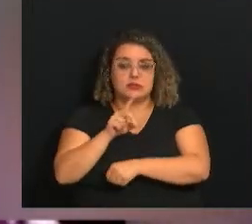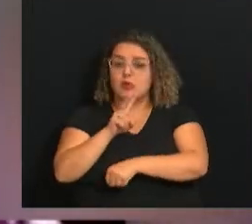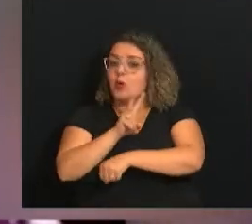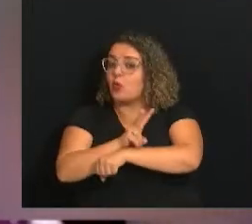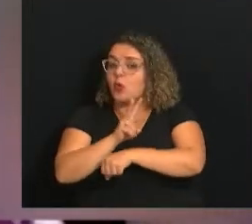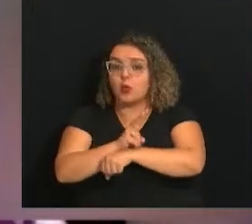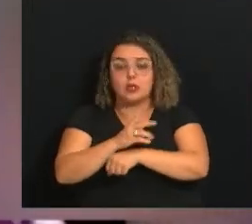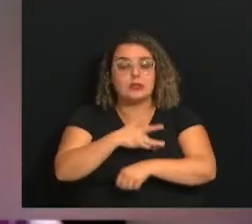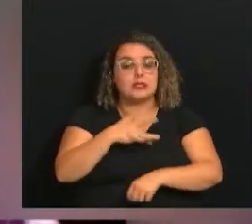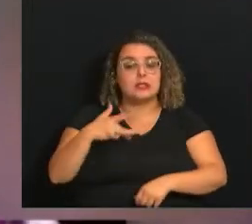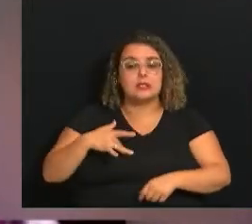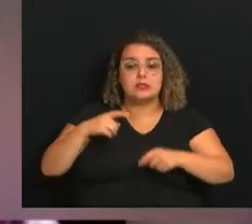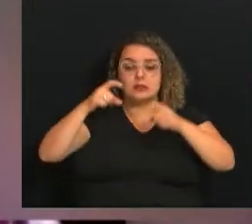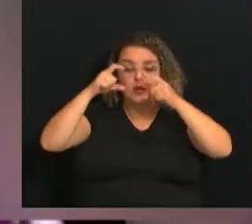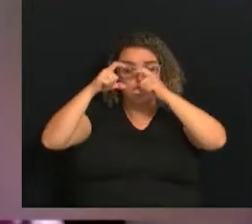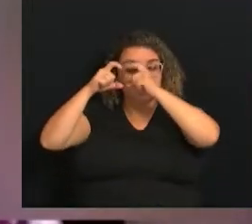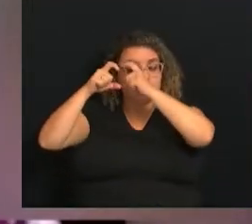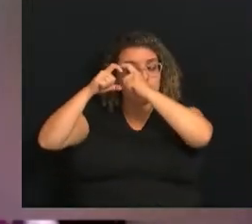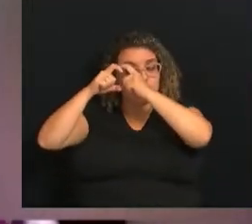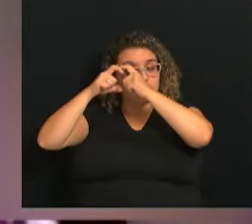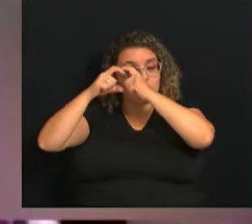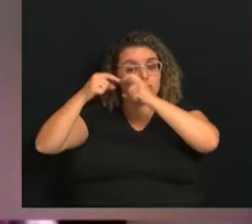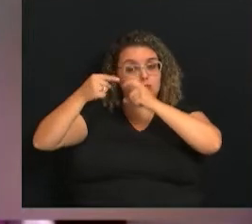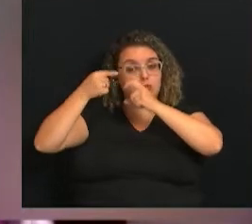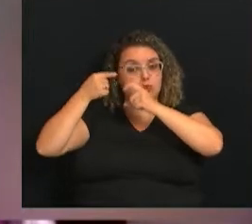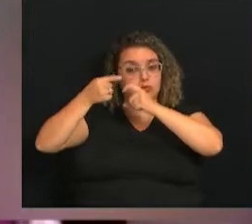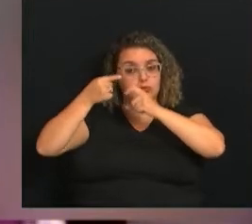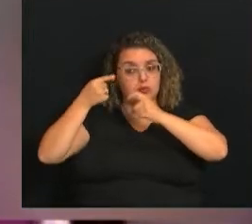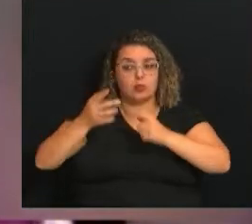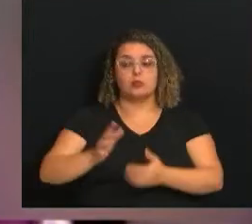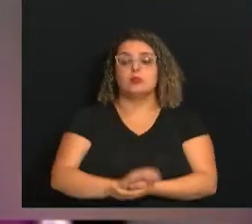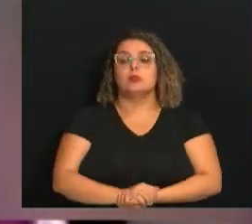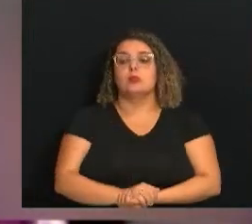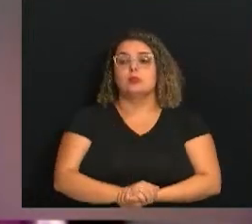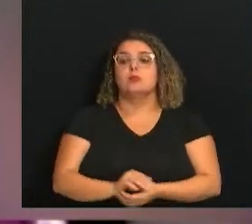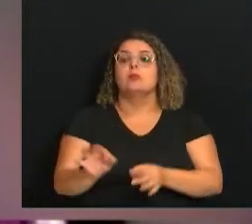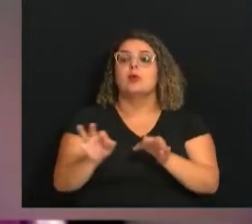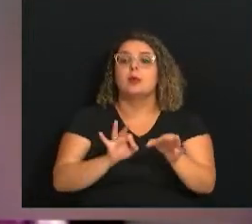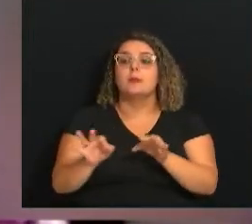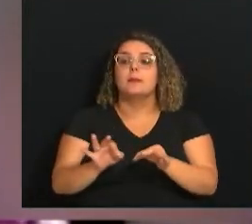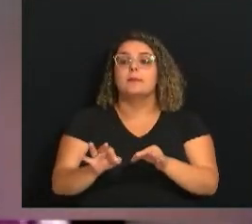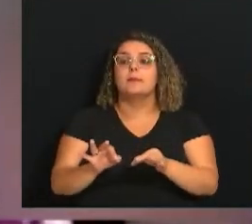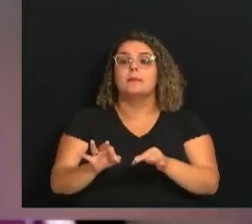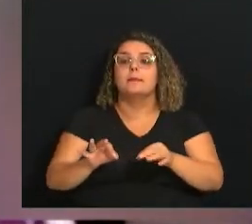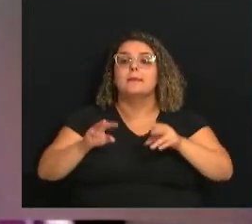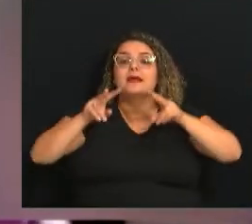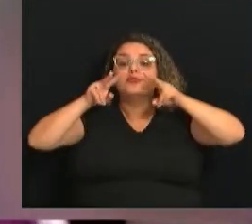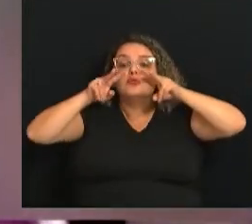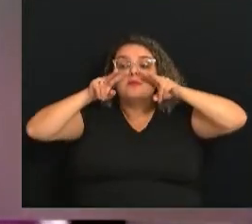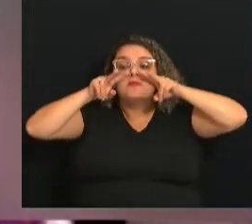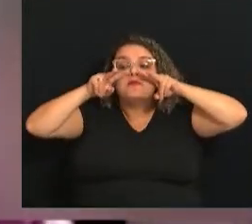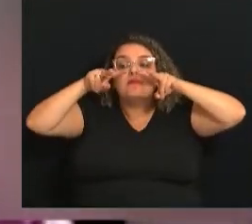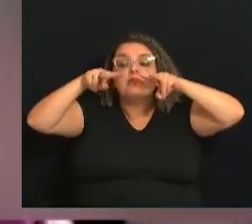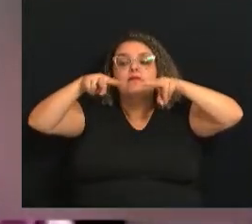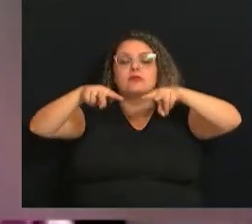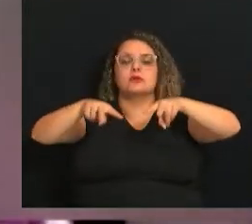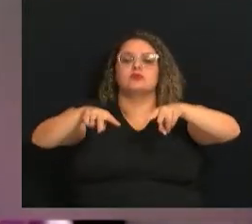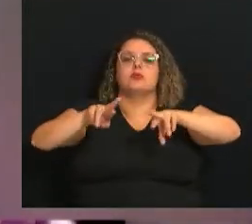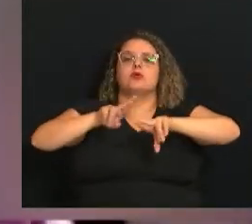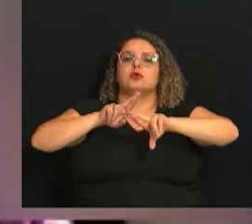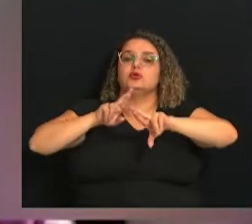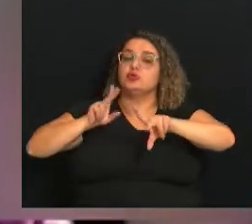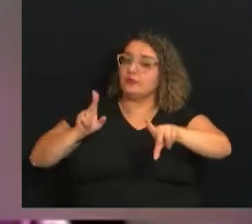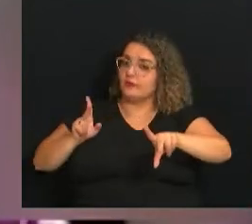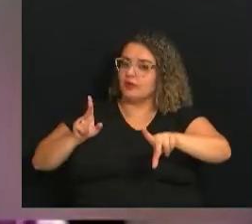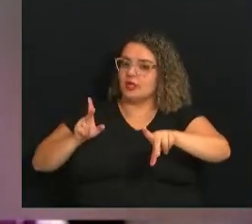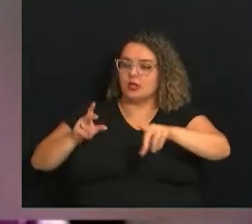nós cuidamos, né, estamos preparados para saber e cuidar da saúde visual, né, que tem uma